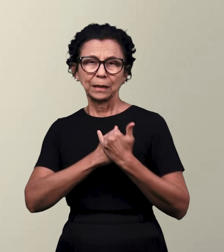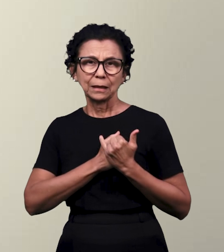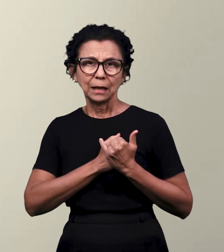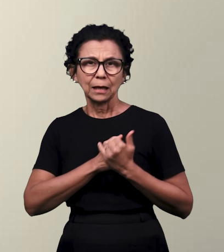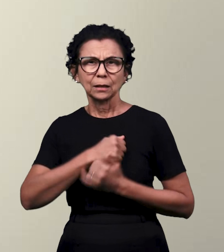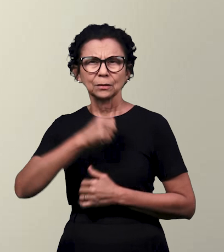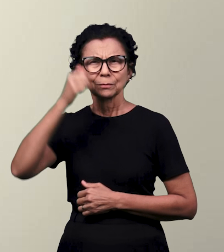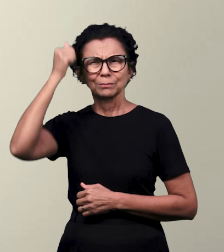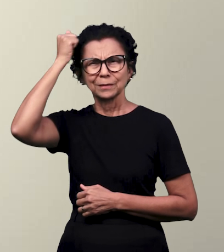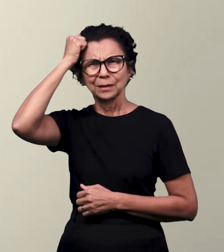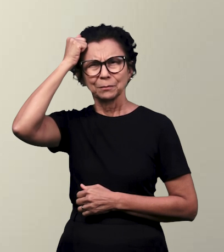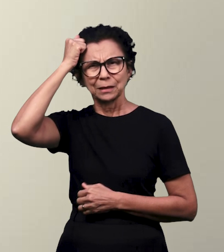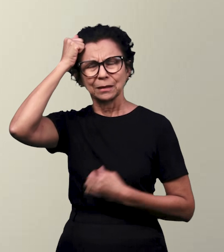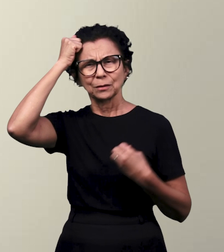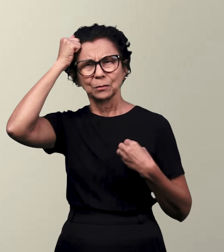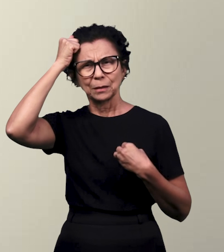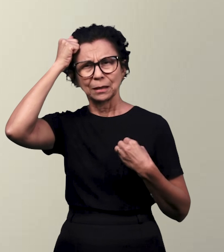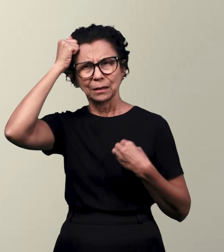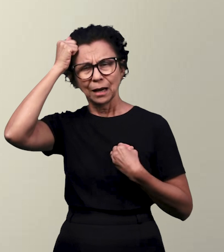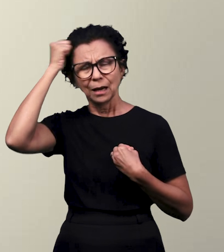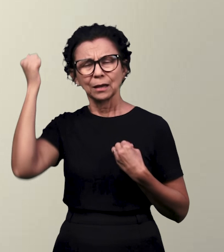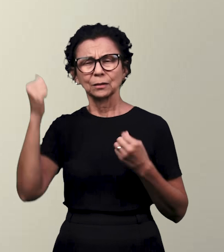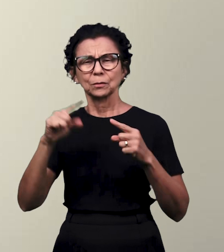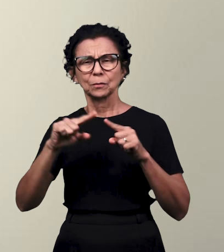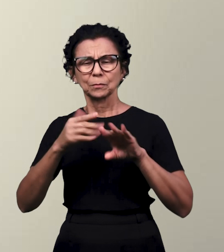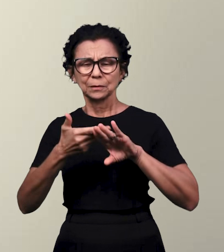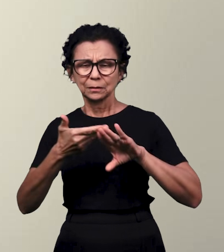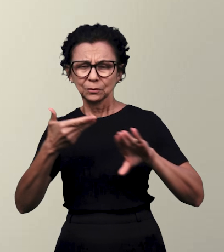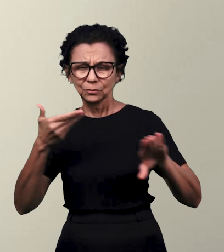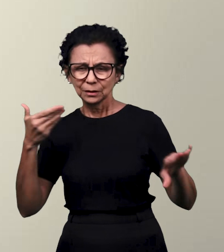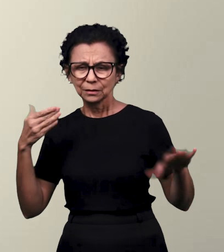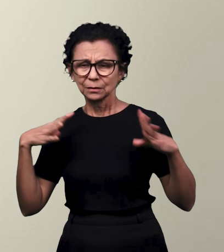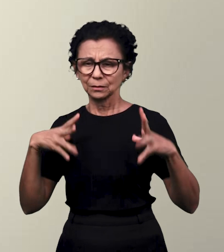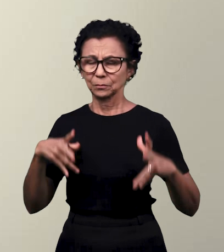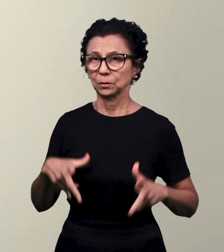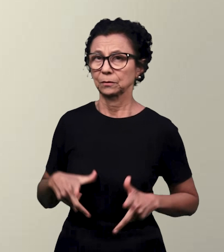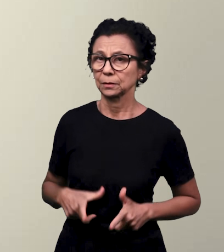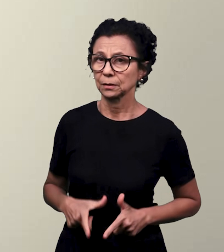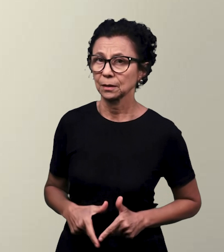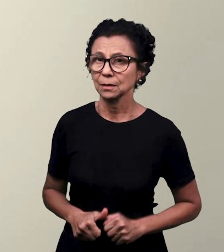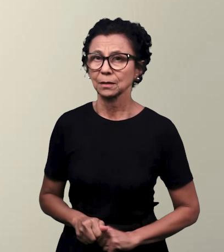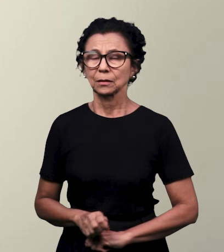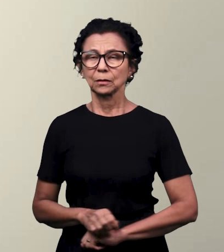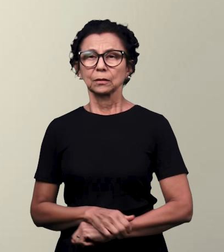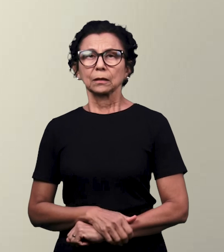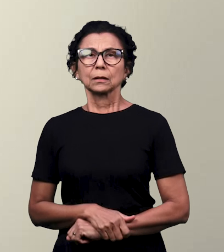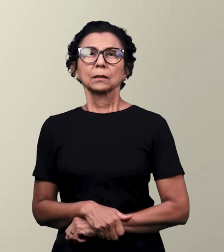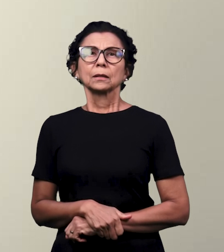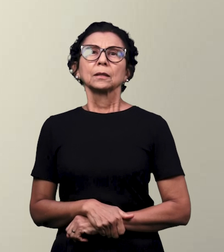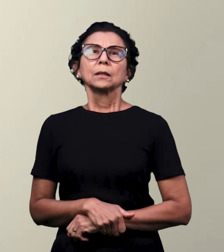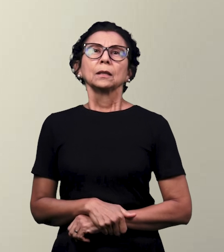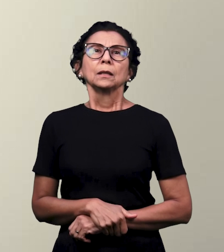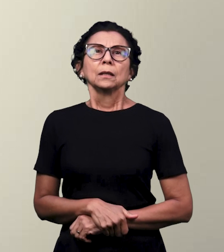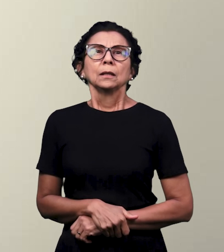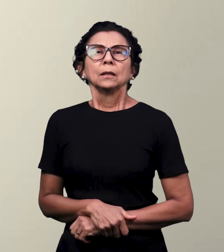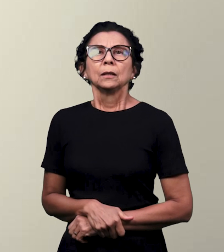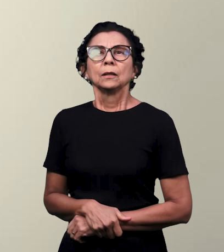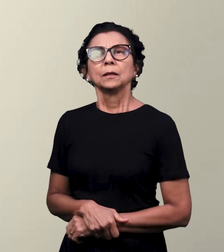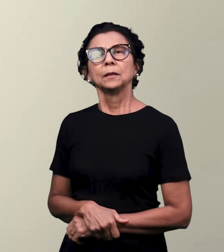jejum e à santificação. Então, a grande mensagem da igreja, Jesus escreveu no livro de